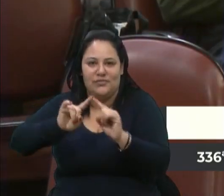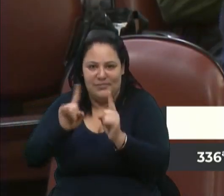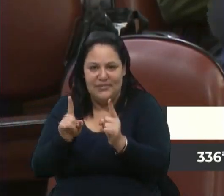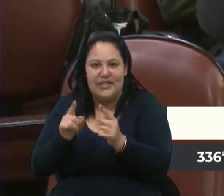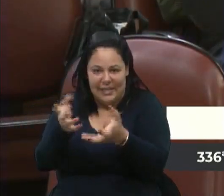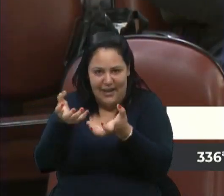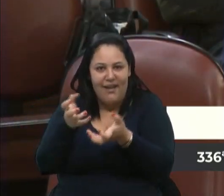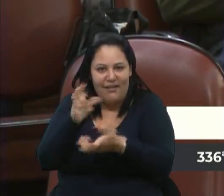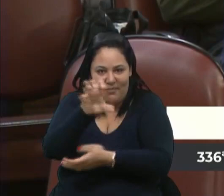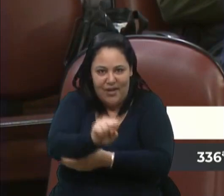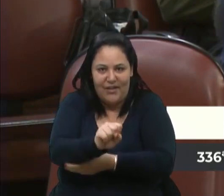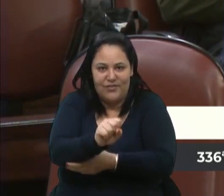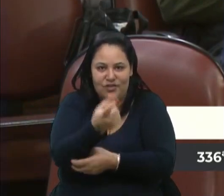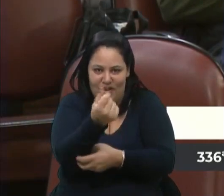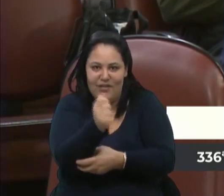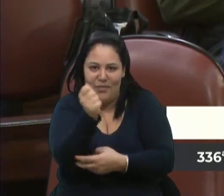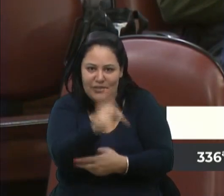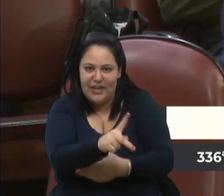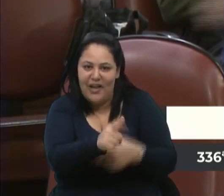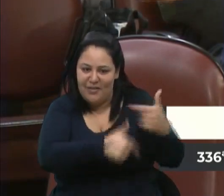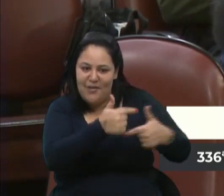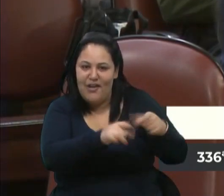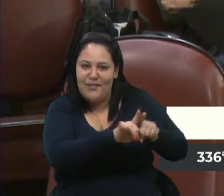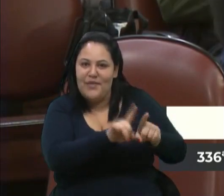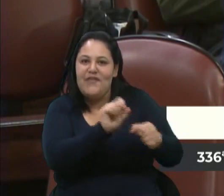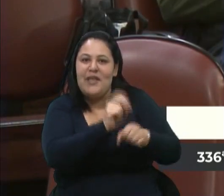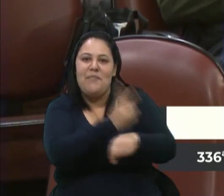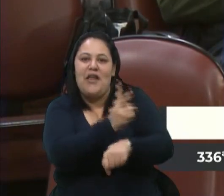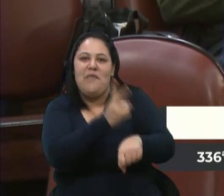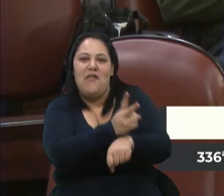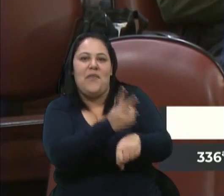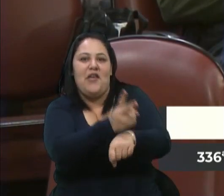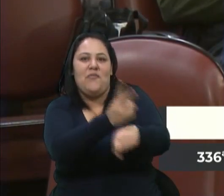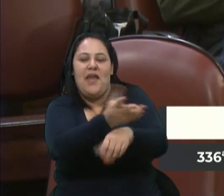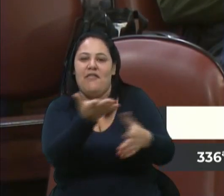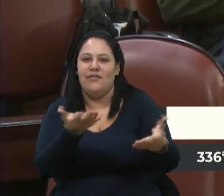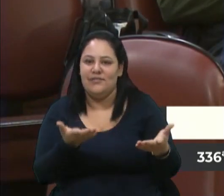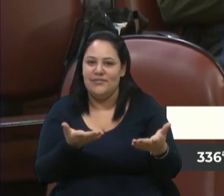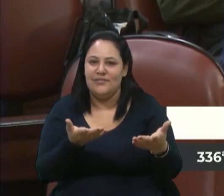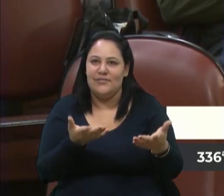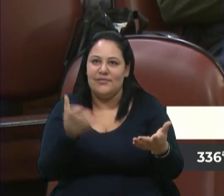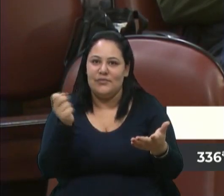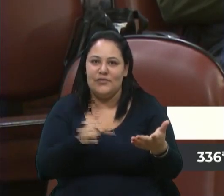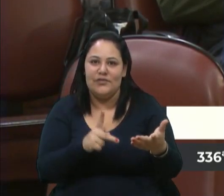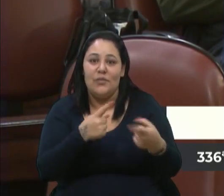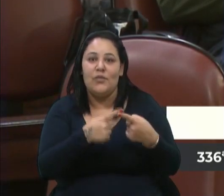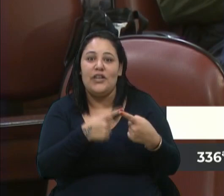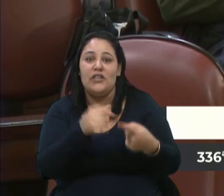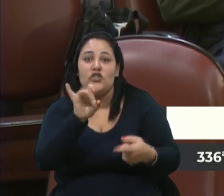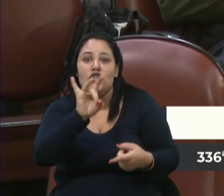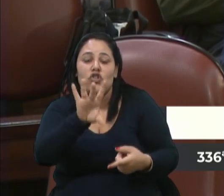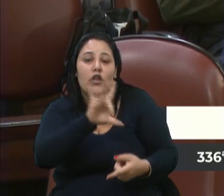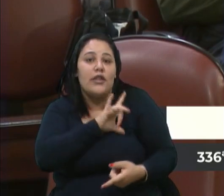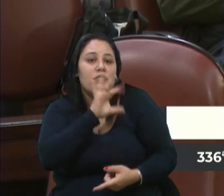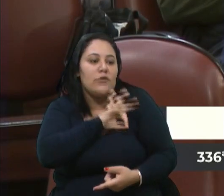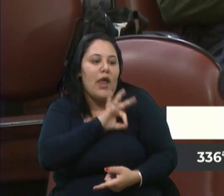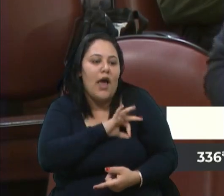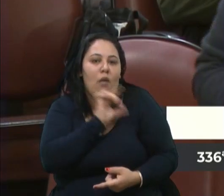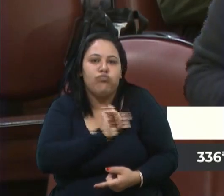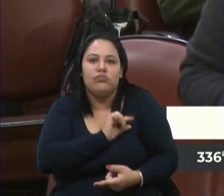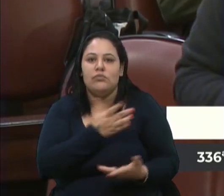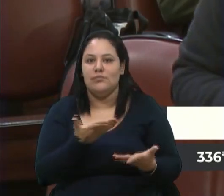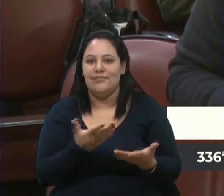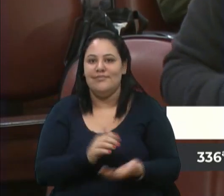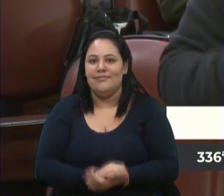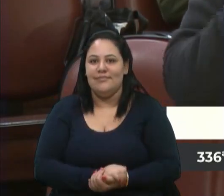dos aposentados que ganham empréstimo, que tem que fazer só empréstimo de um fator previdenciário que ganha um salário mínimo. Então, assim, olha,